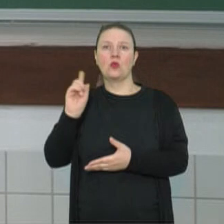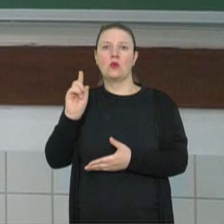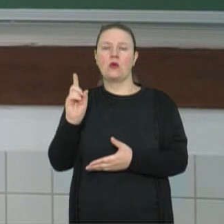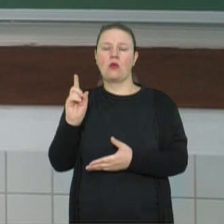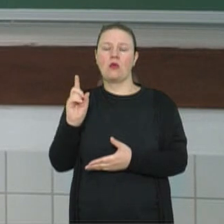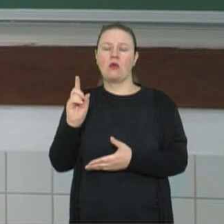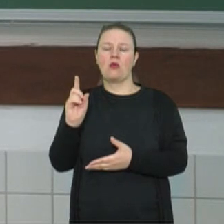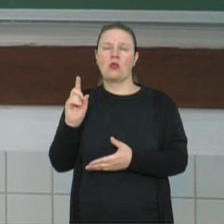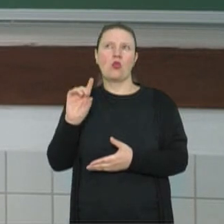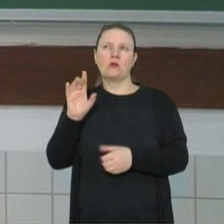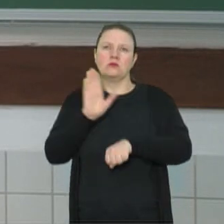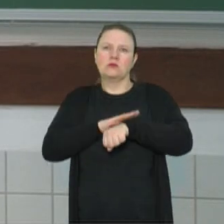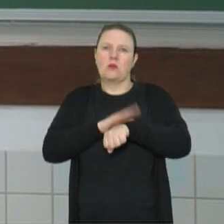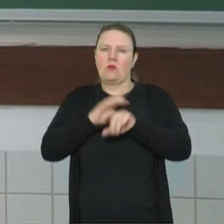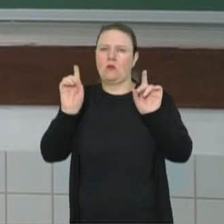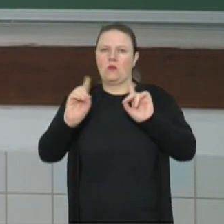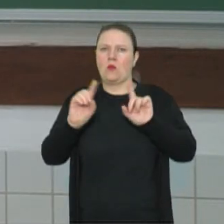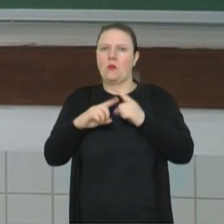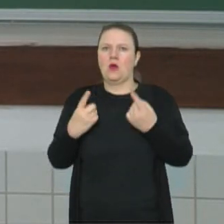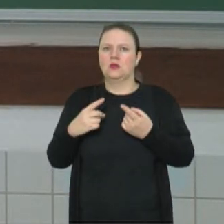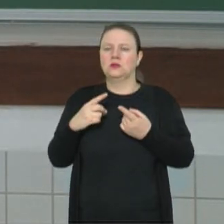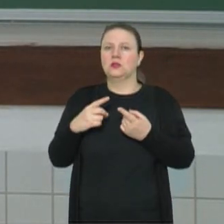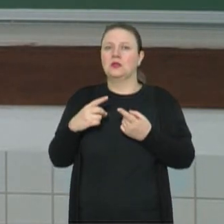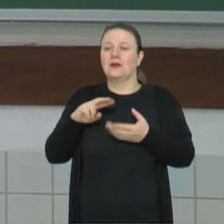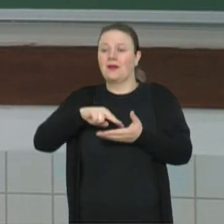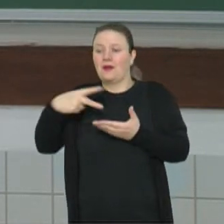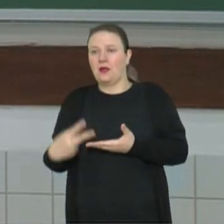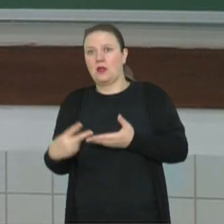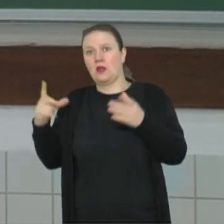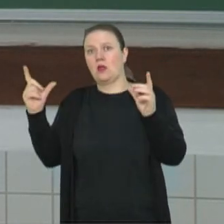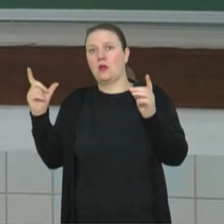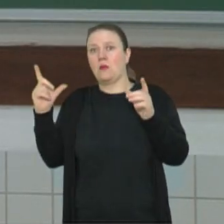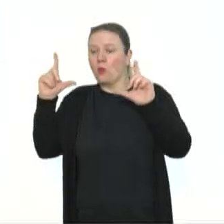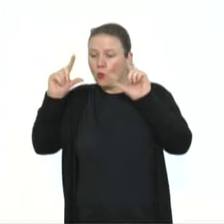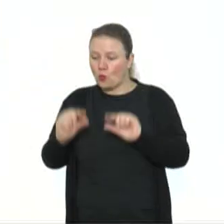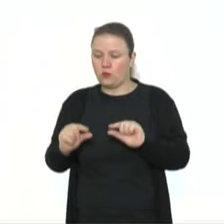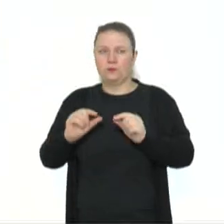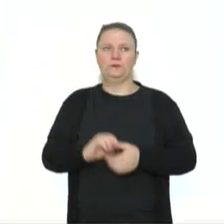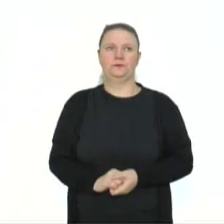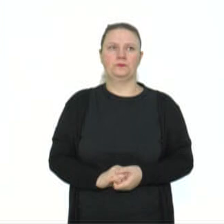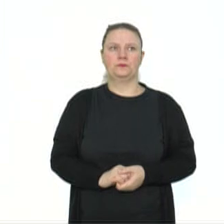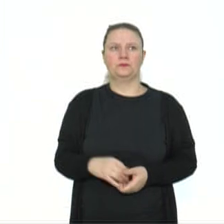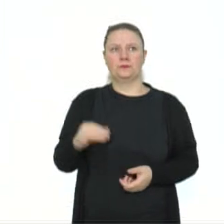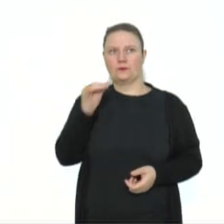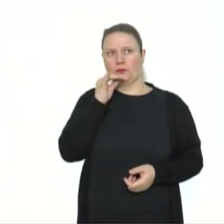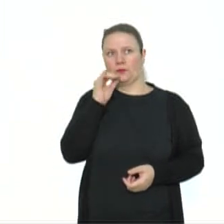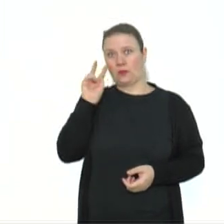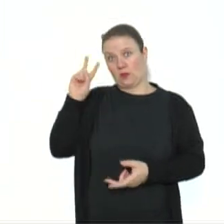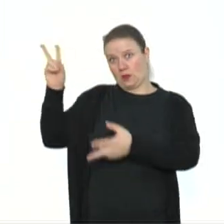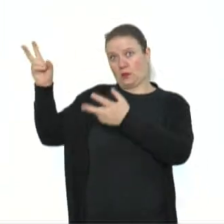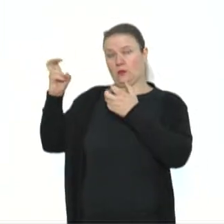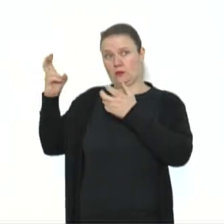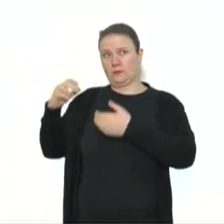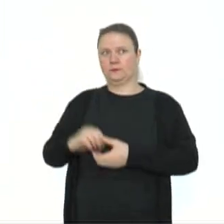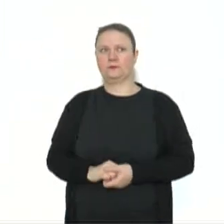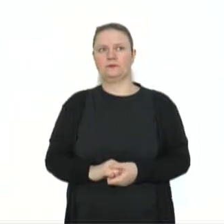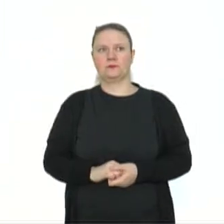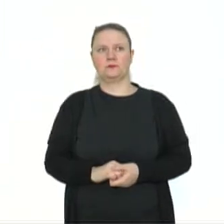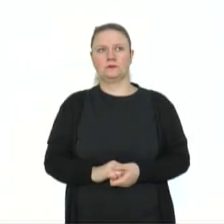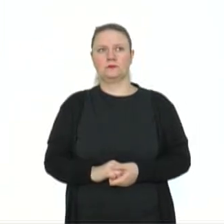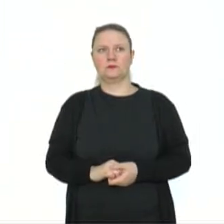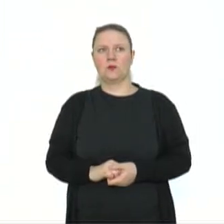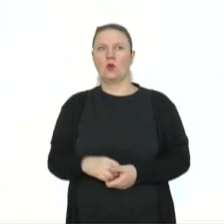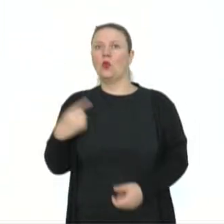sim o menor número de queda, que é o que é colocado nessa animação aqui, né? Então podemos ver que esse atleta aqui está